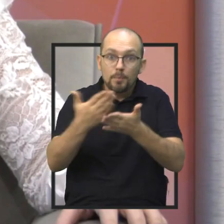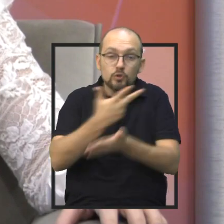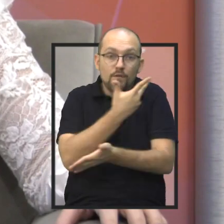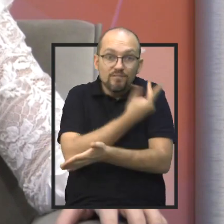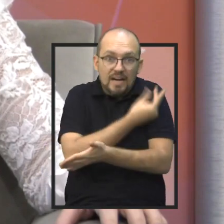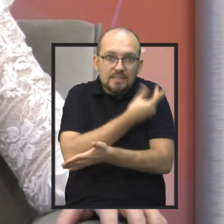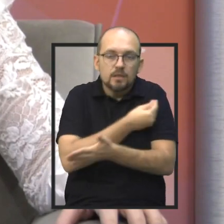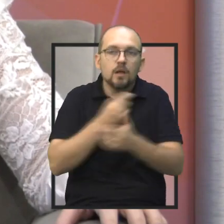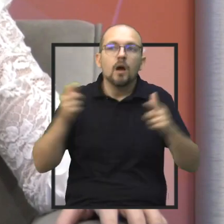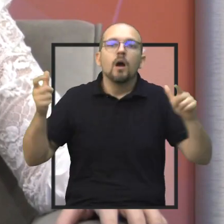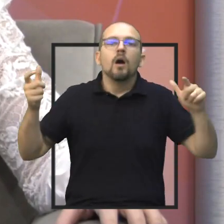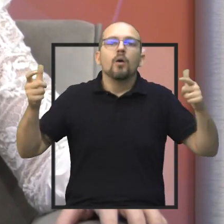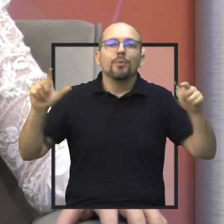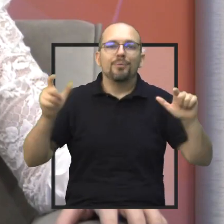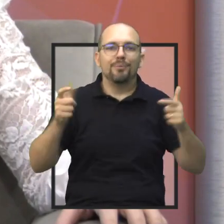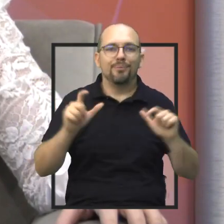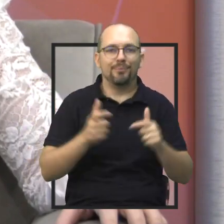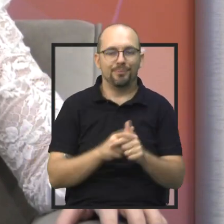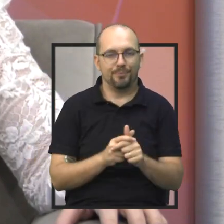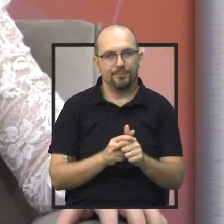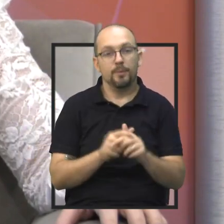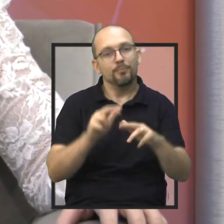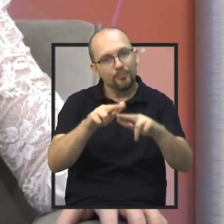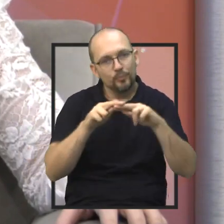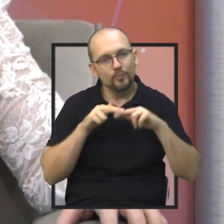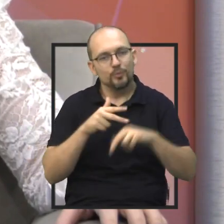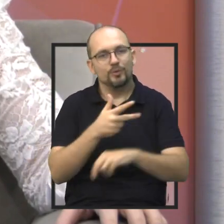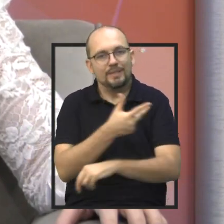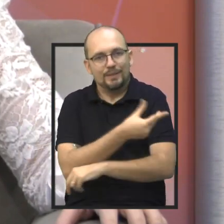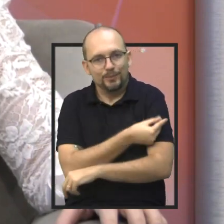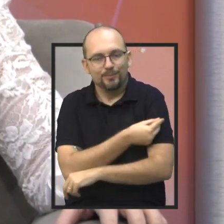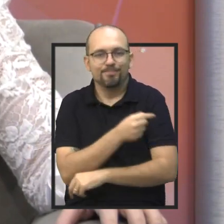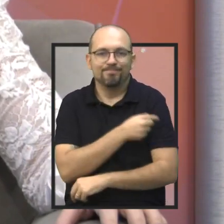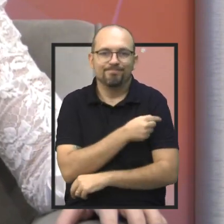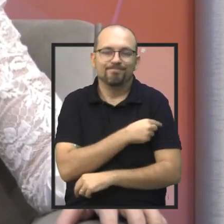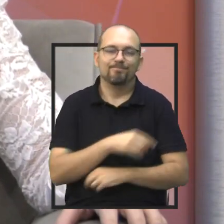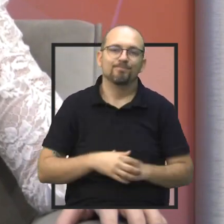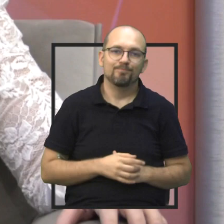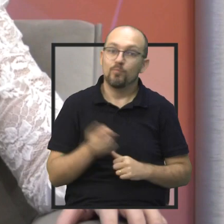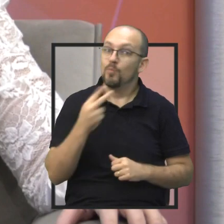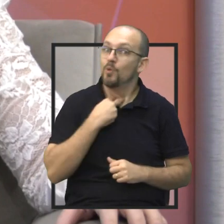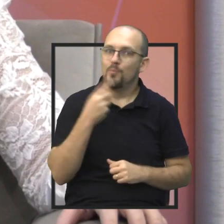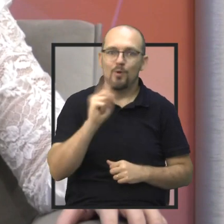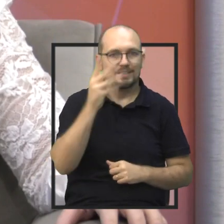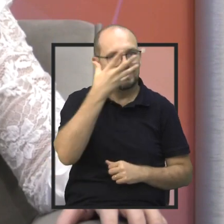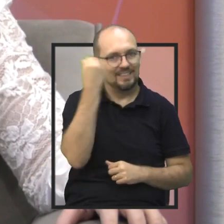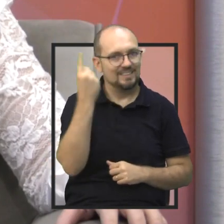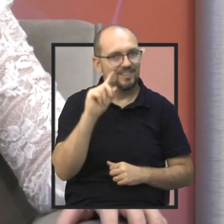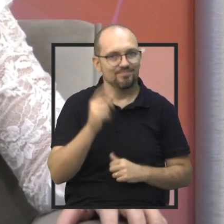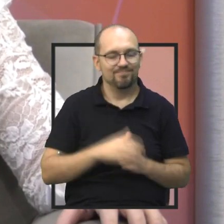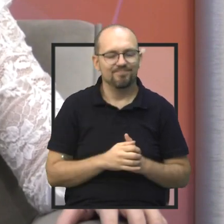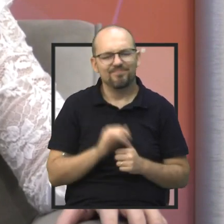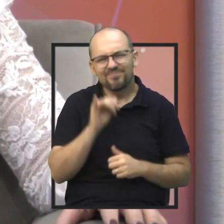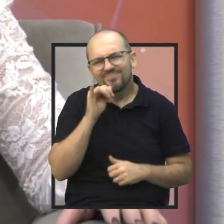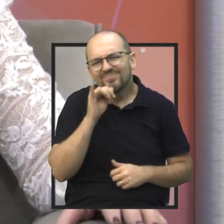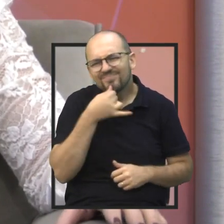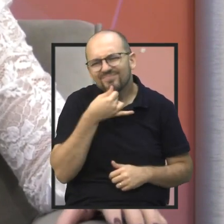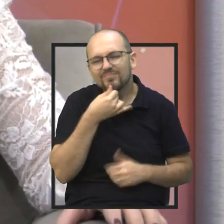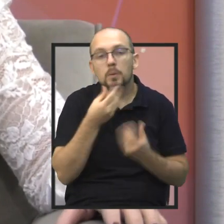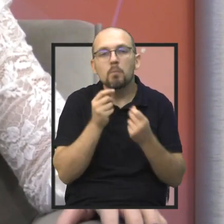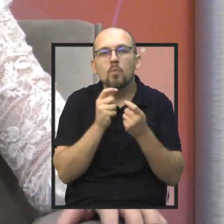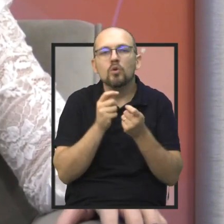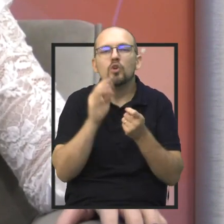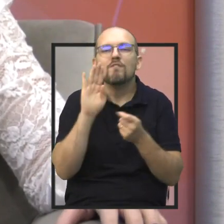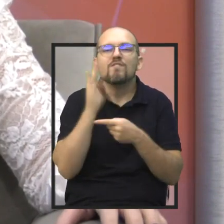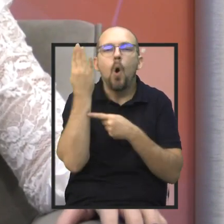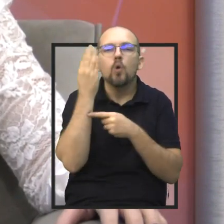da vacinação. Então, a gente não pode esquecer disso. Infelizmente, rolou muita